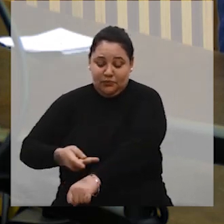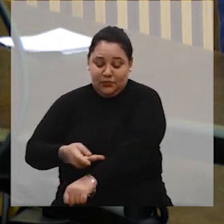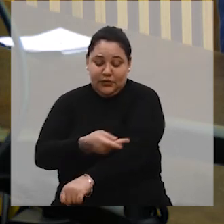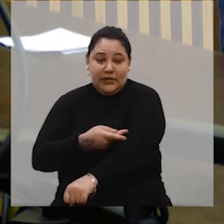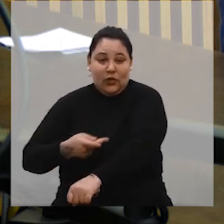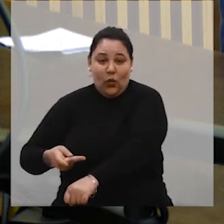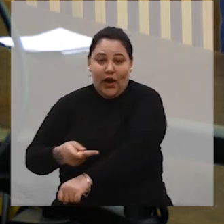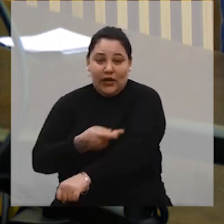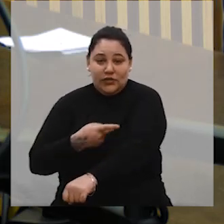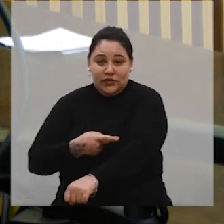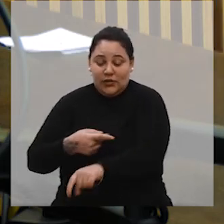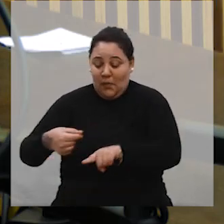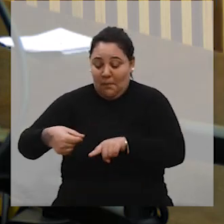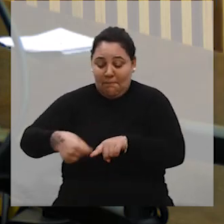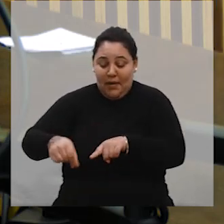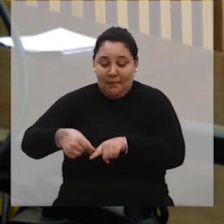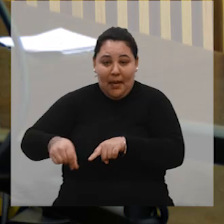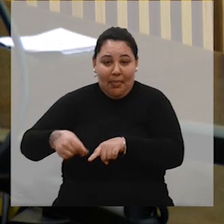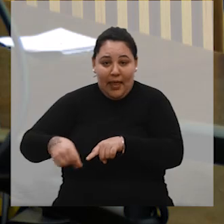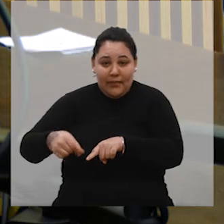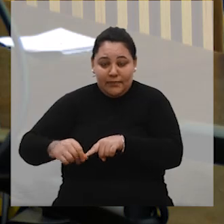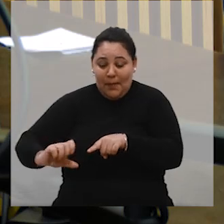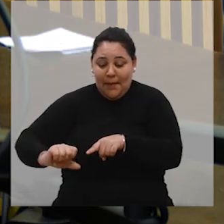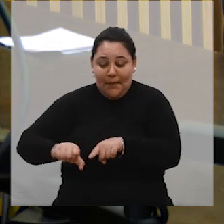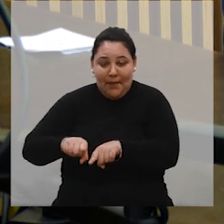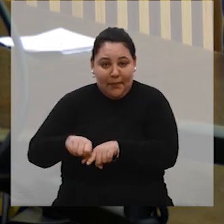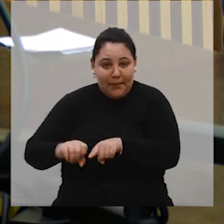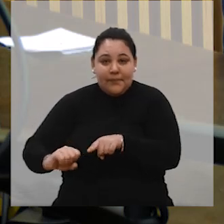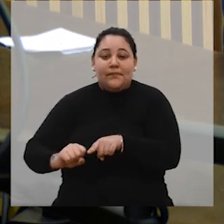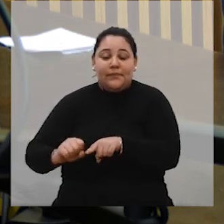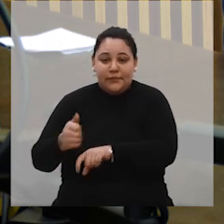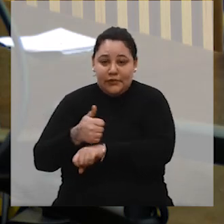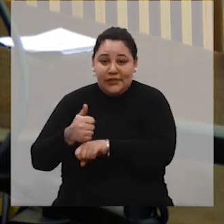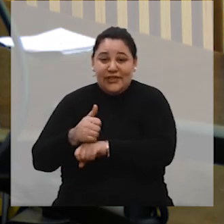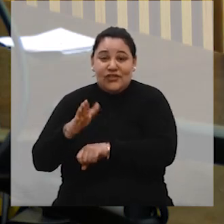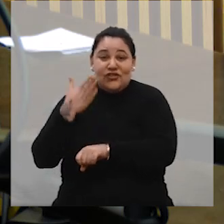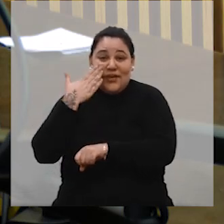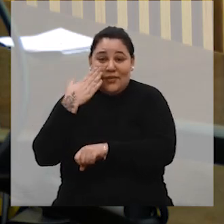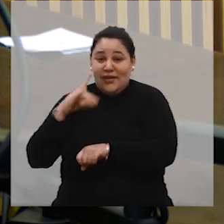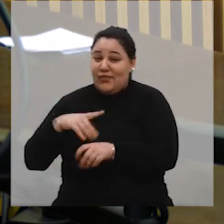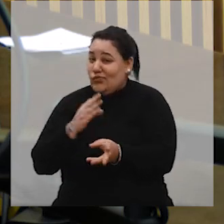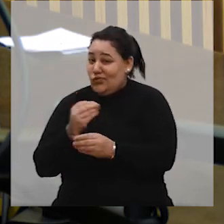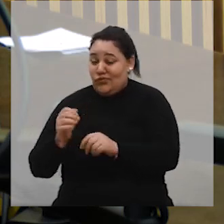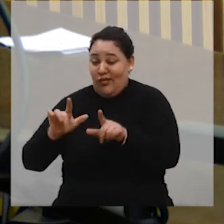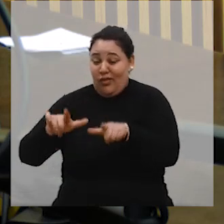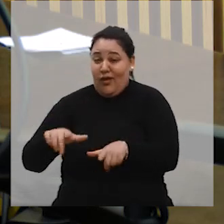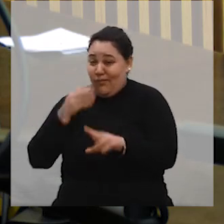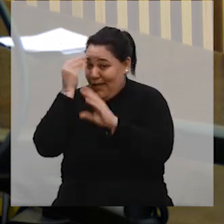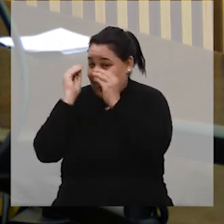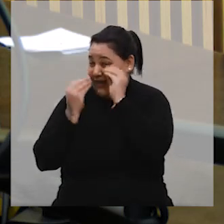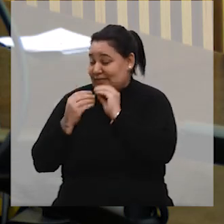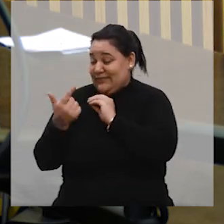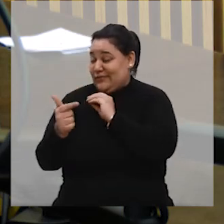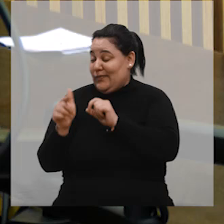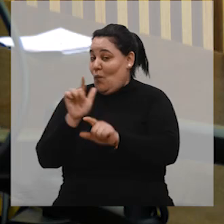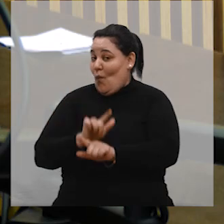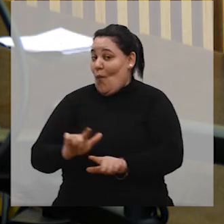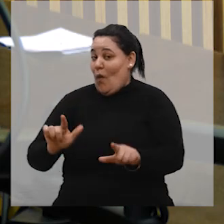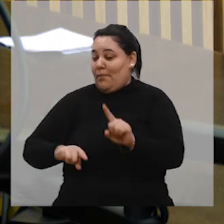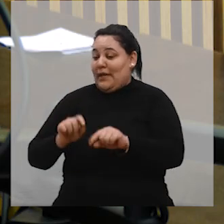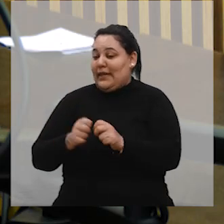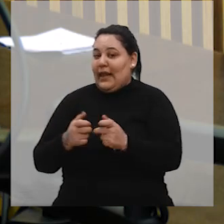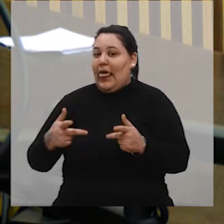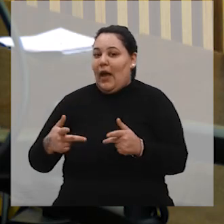se faz manicure e pedicure, porque a gente sabe que muitos salões não têm a higiene, não são